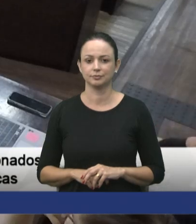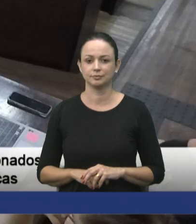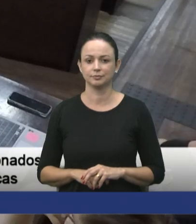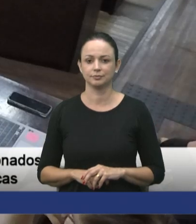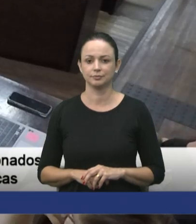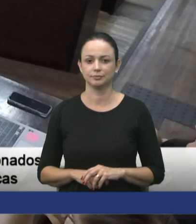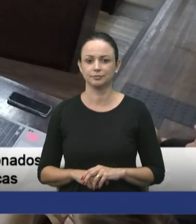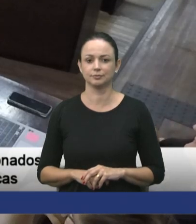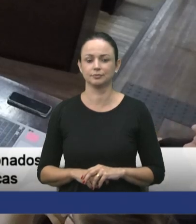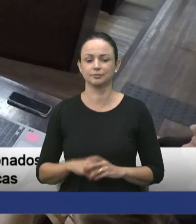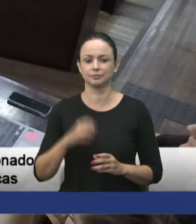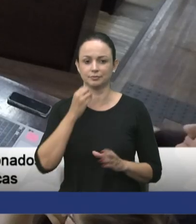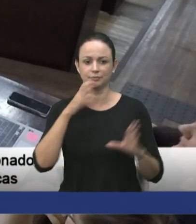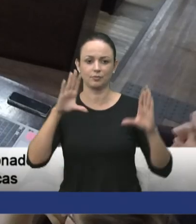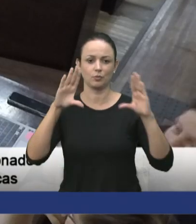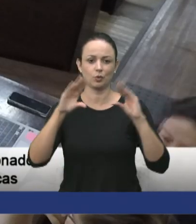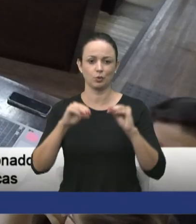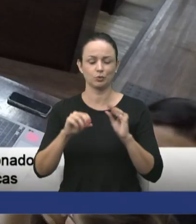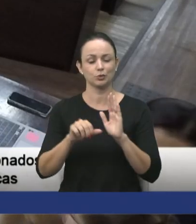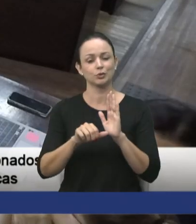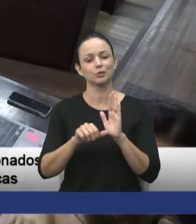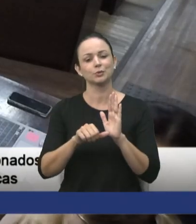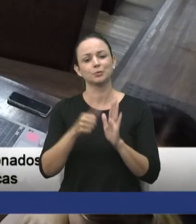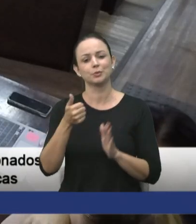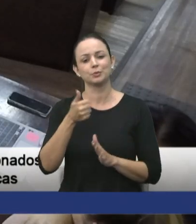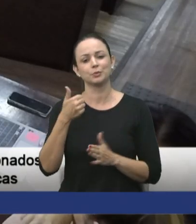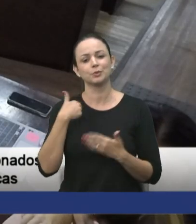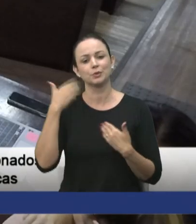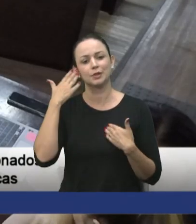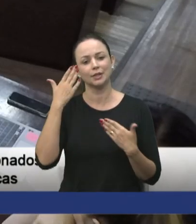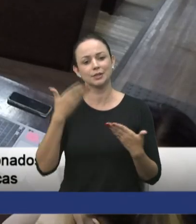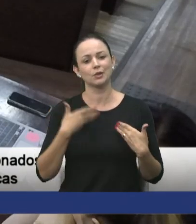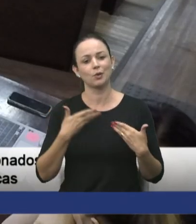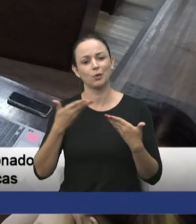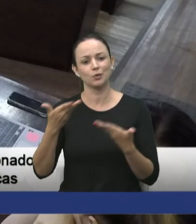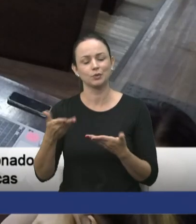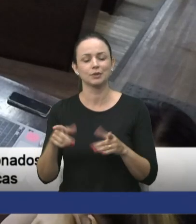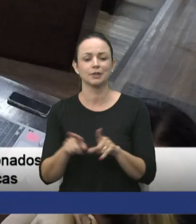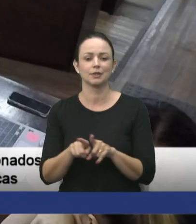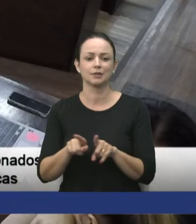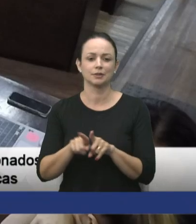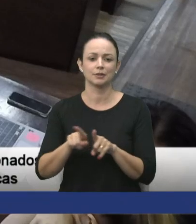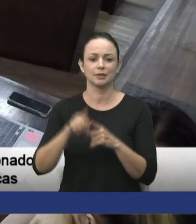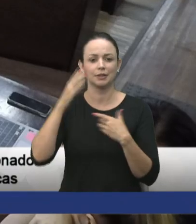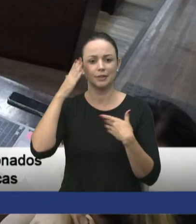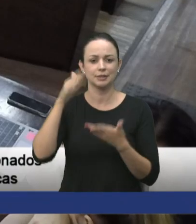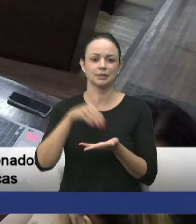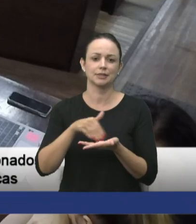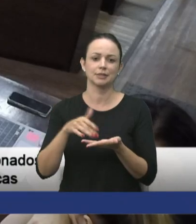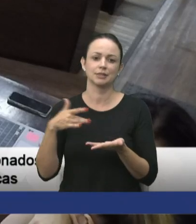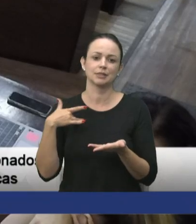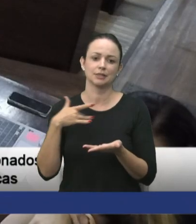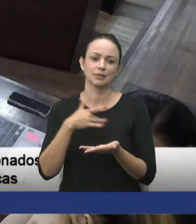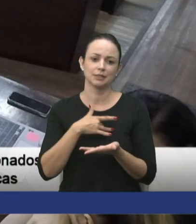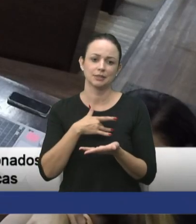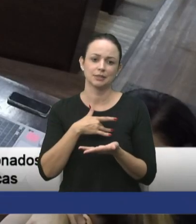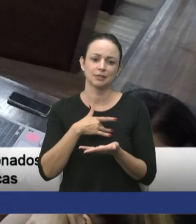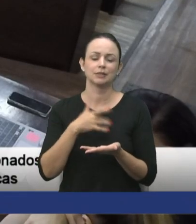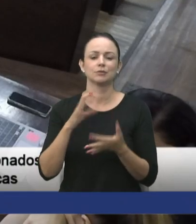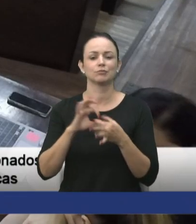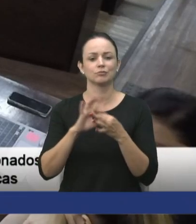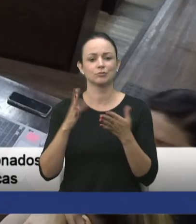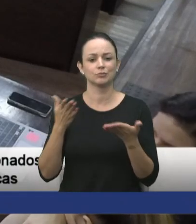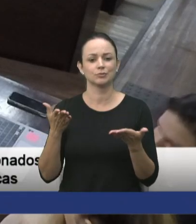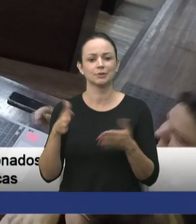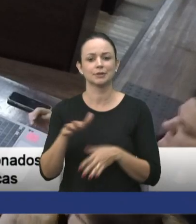Boa noite. Primeiramente, quero agradecer o convite também e agradecer à Secretaria de Saúde por disponibilizar